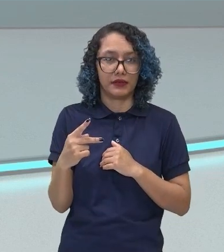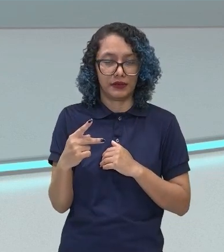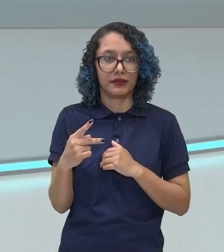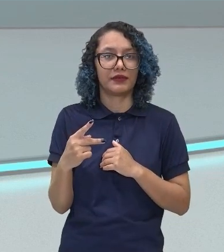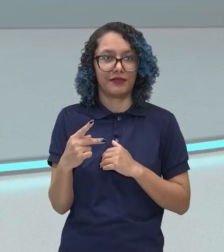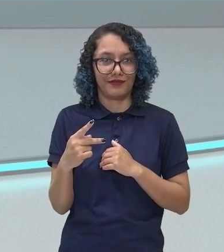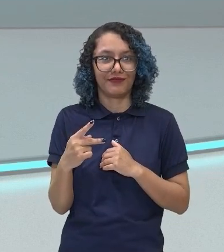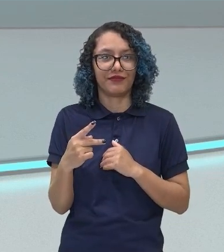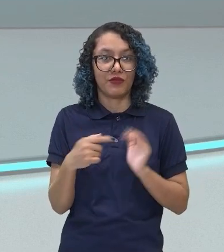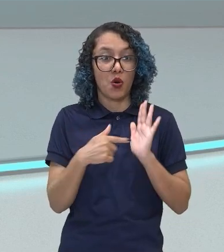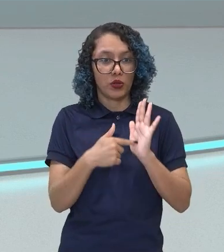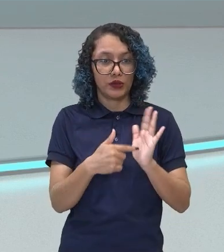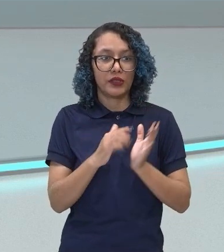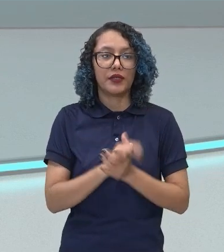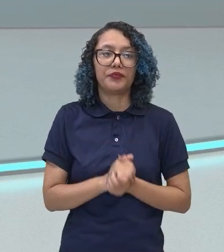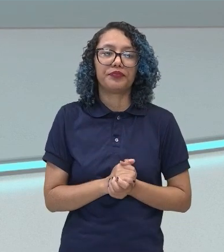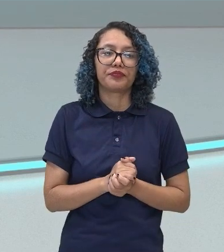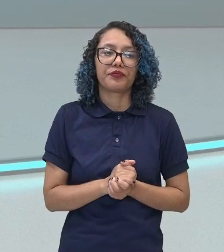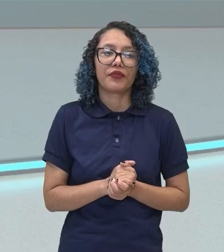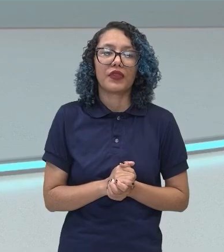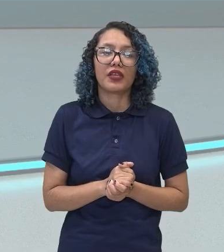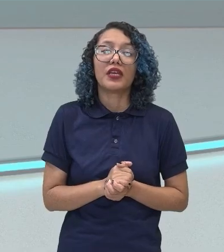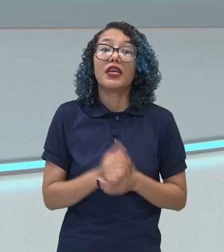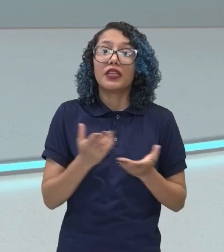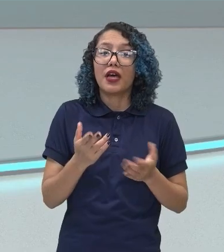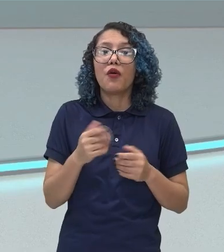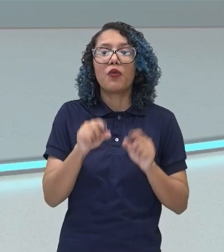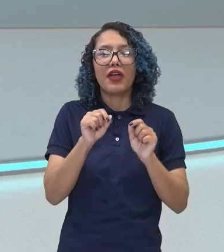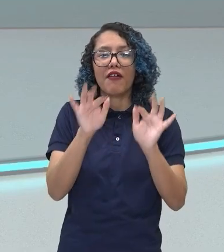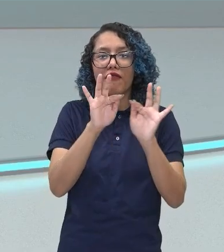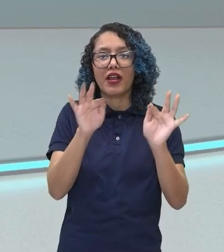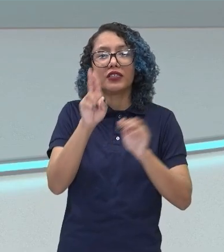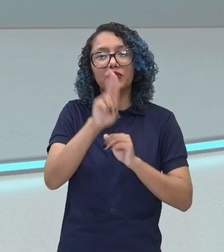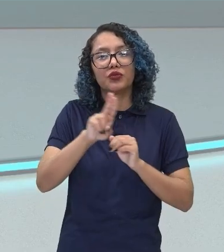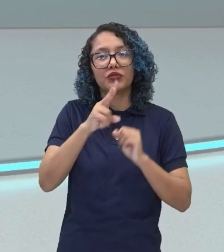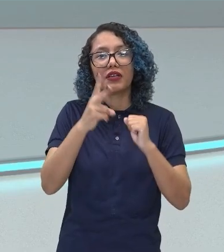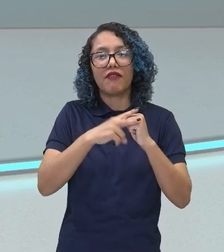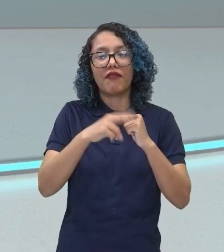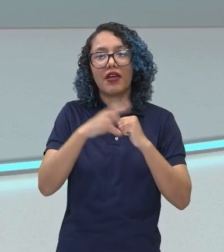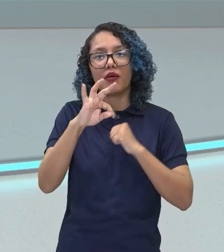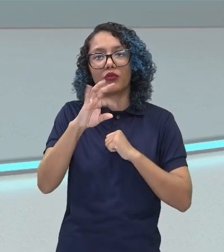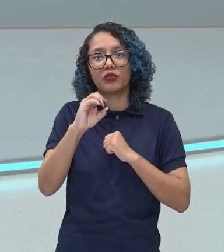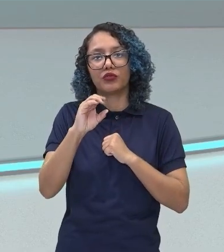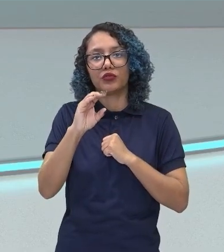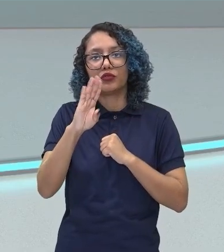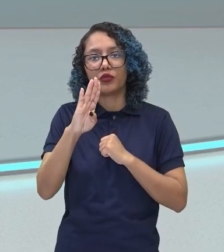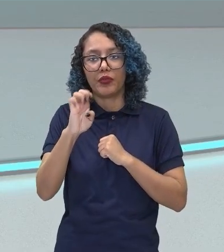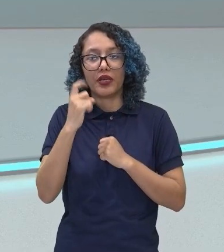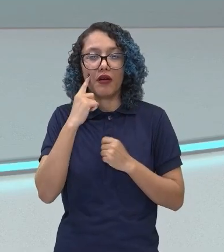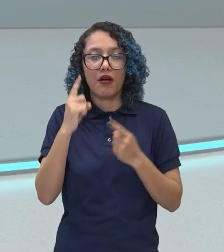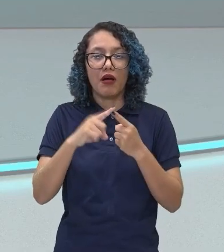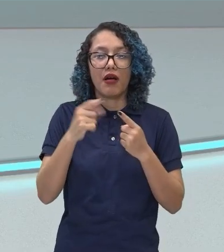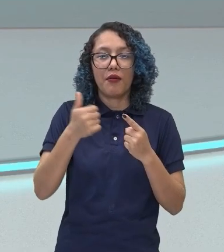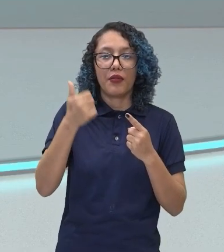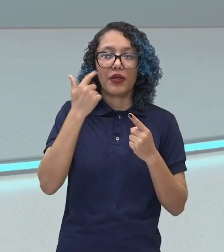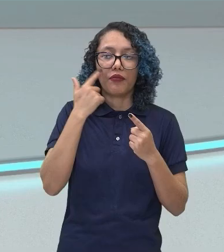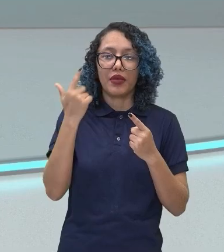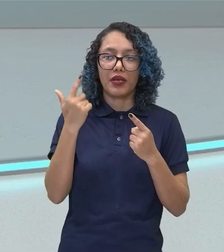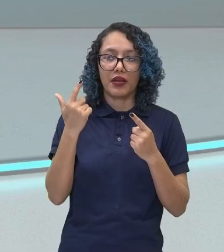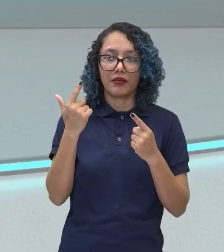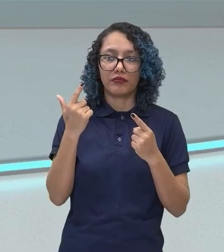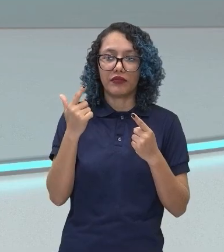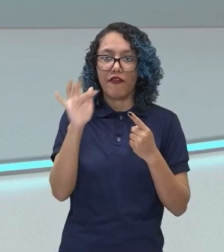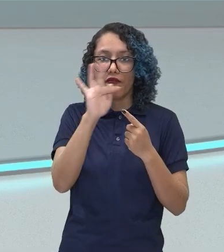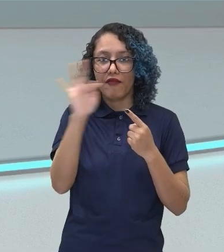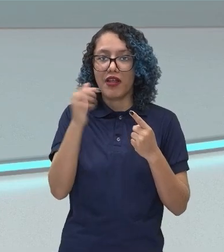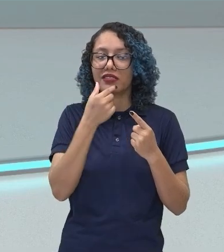dele. Ele traz, então, uma frase utilizando o verbo to be. Iniciando aqui pela nossa personagem. I am an AI